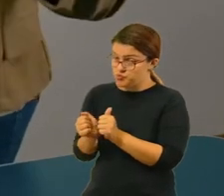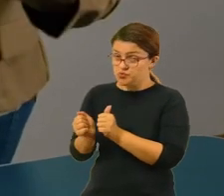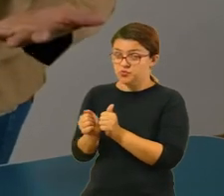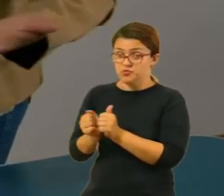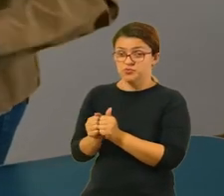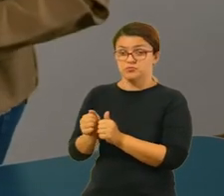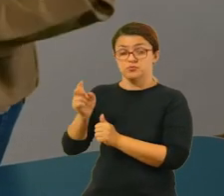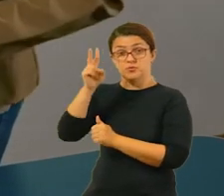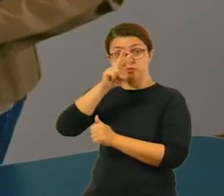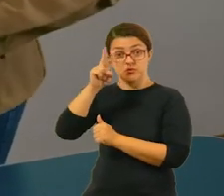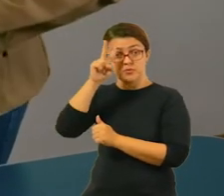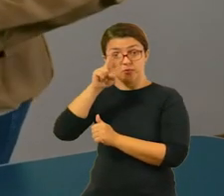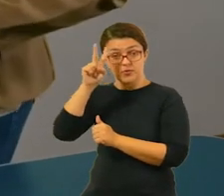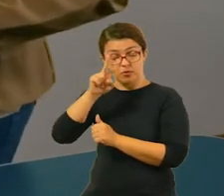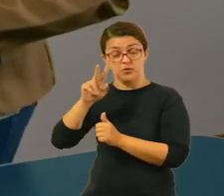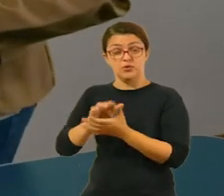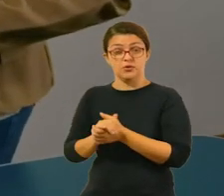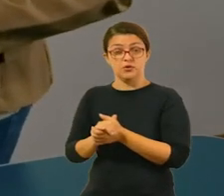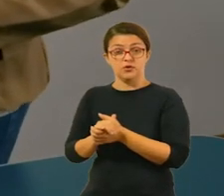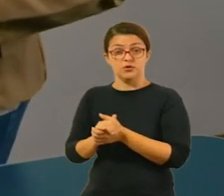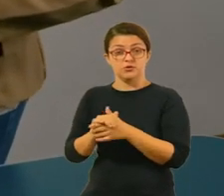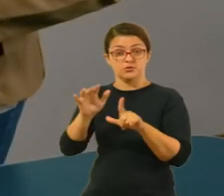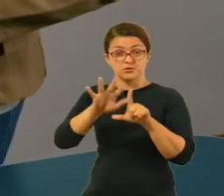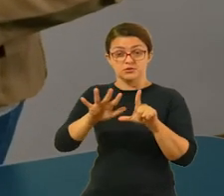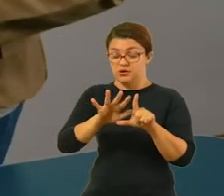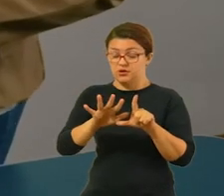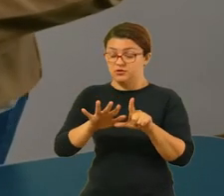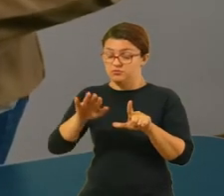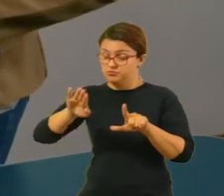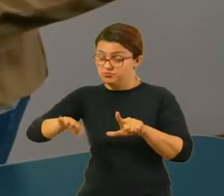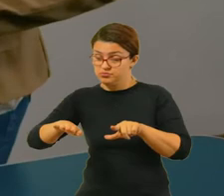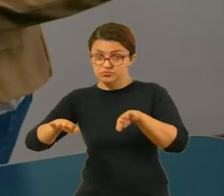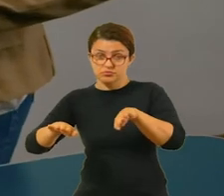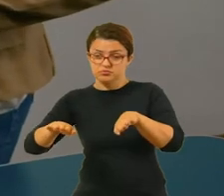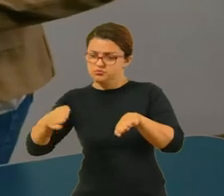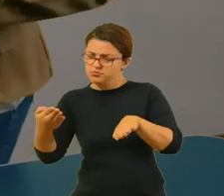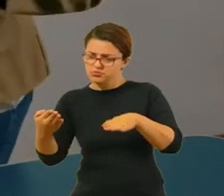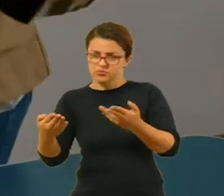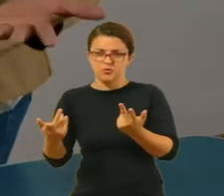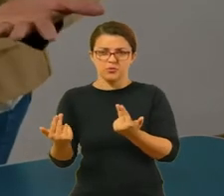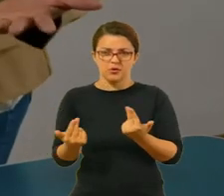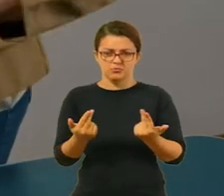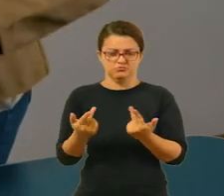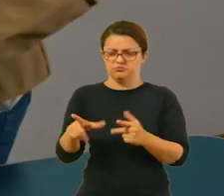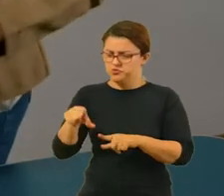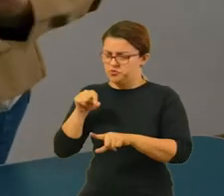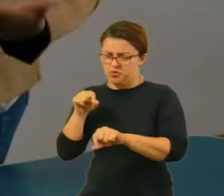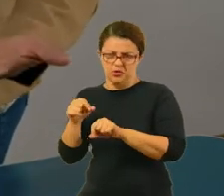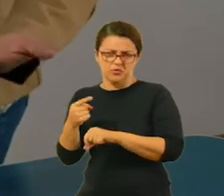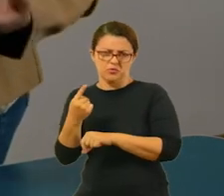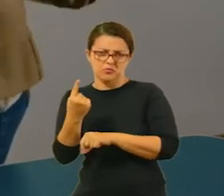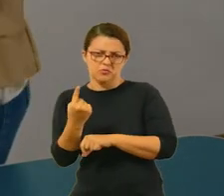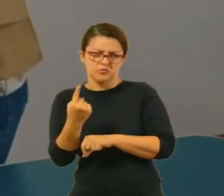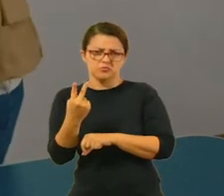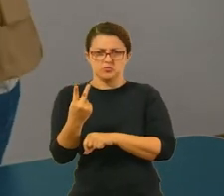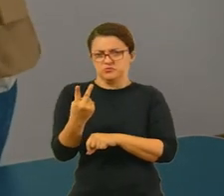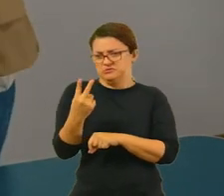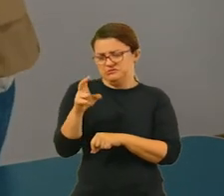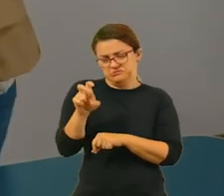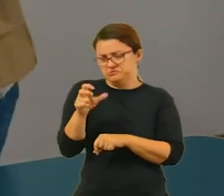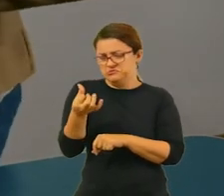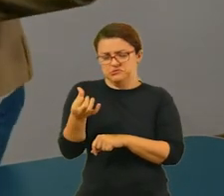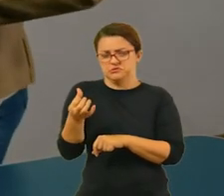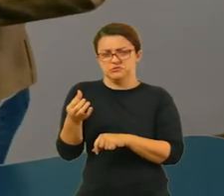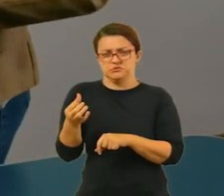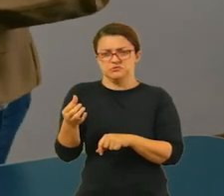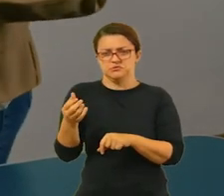também com a criança um jogo da memória dos polígonos. Então vocês vão escolher aí alguns. 5, 6, façam